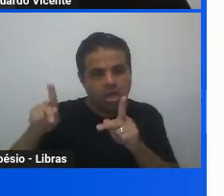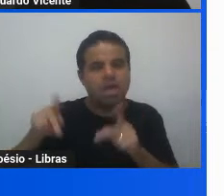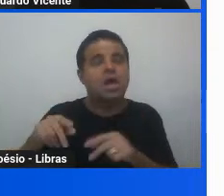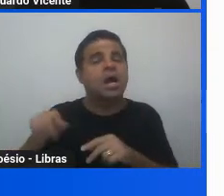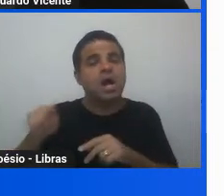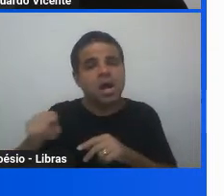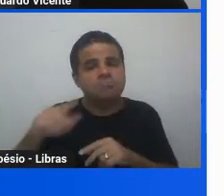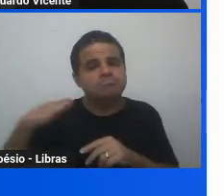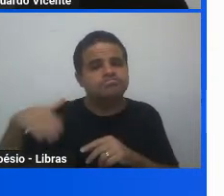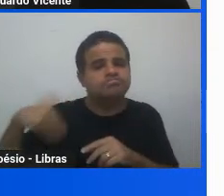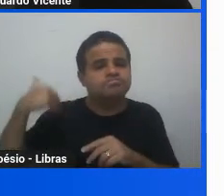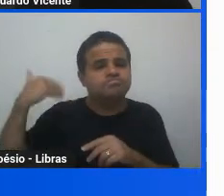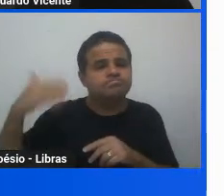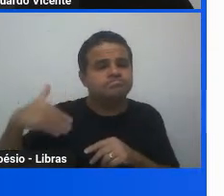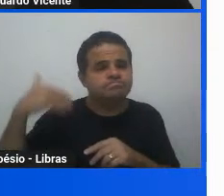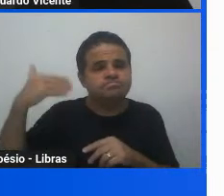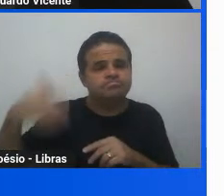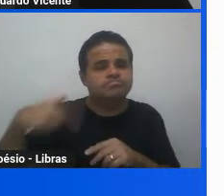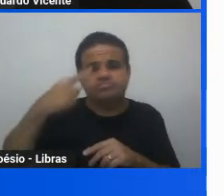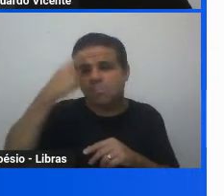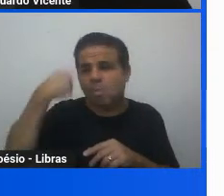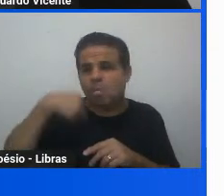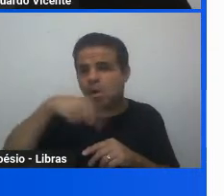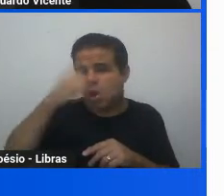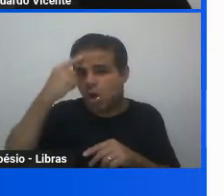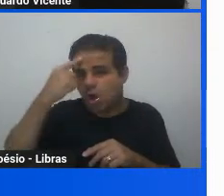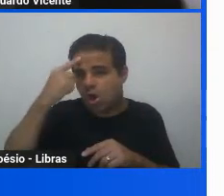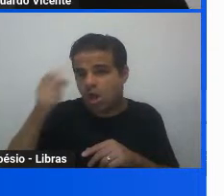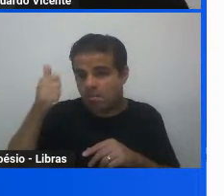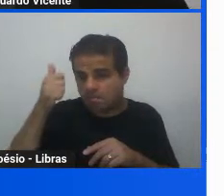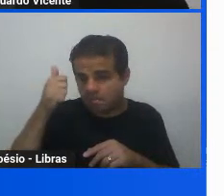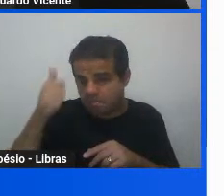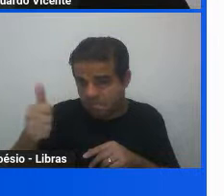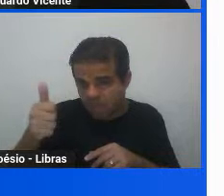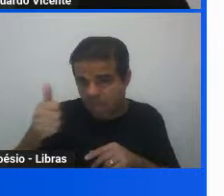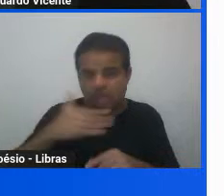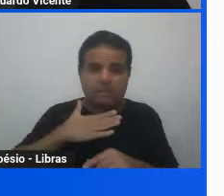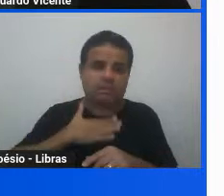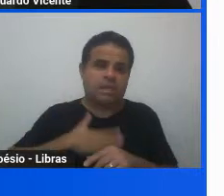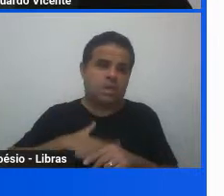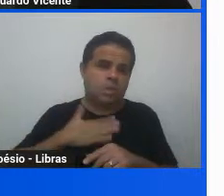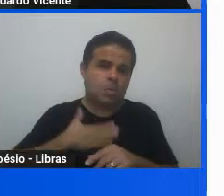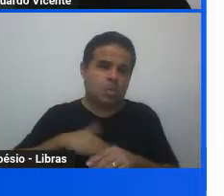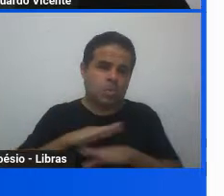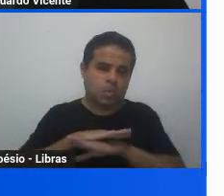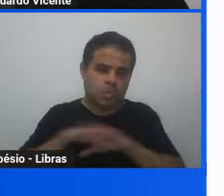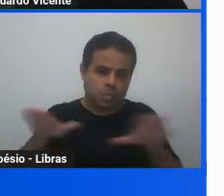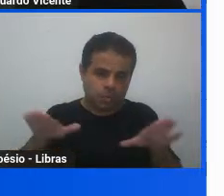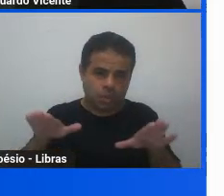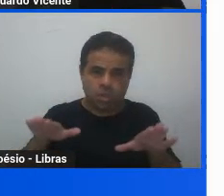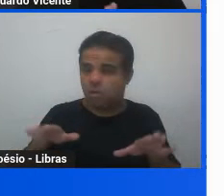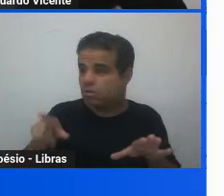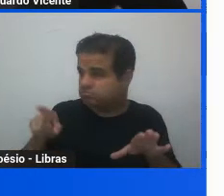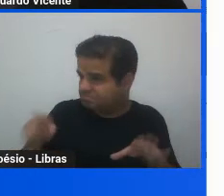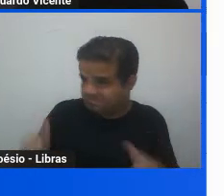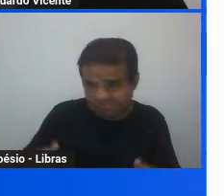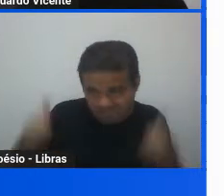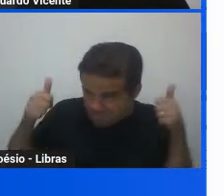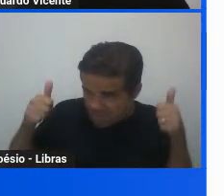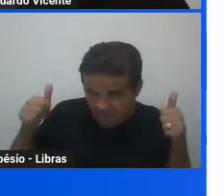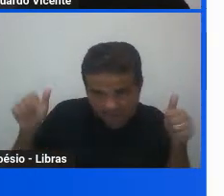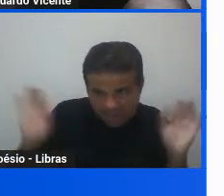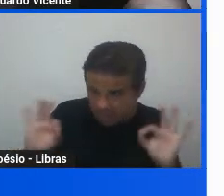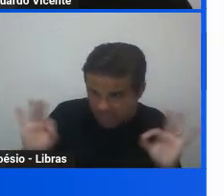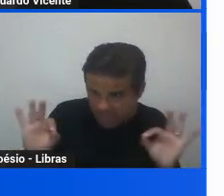cerca de 1 hora depois. Estando tudo bem, tranquilo, né? Mas se não melhorar, eu